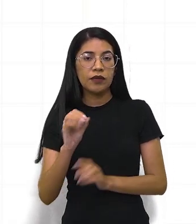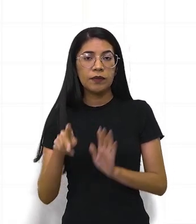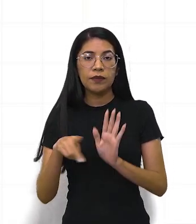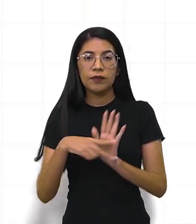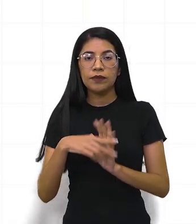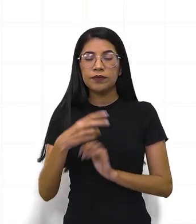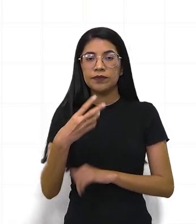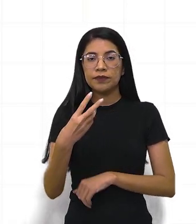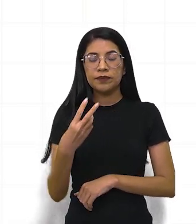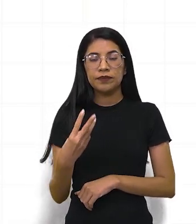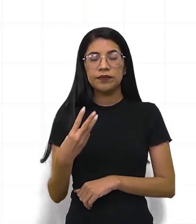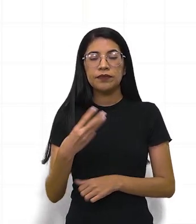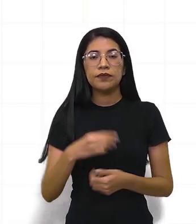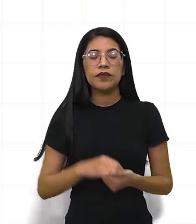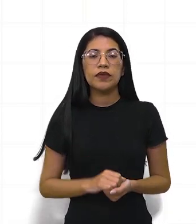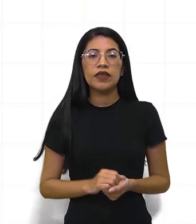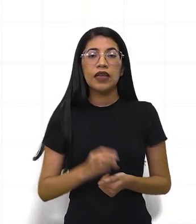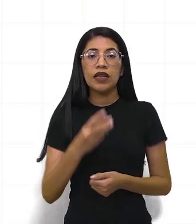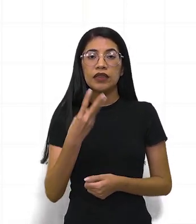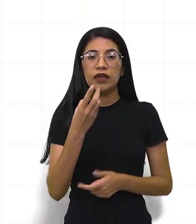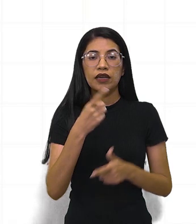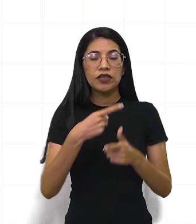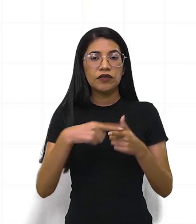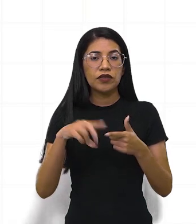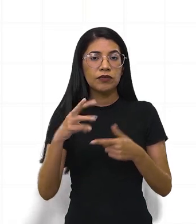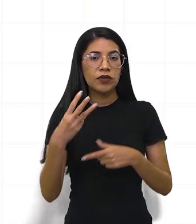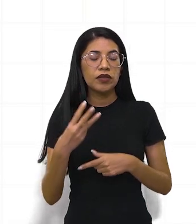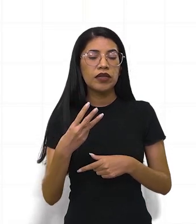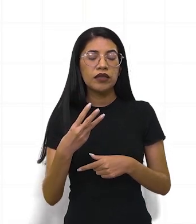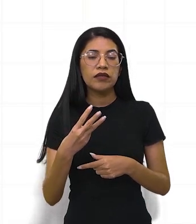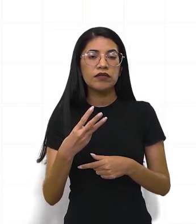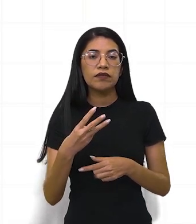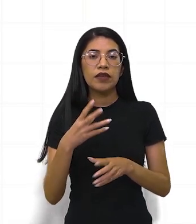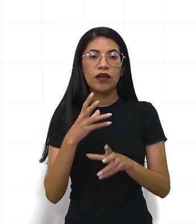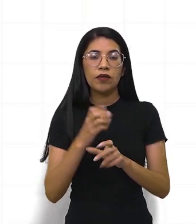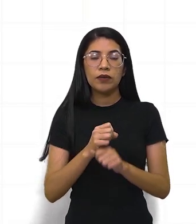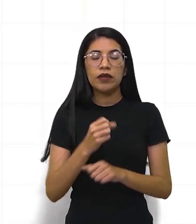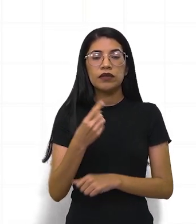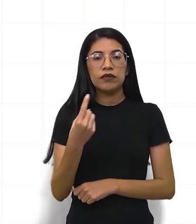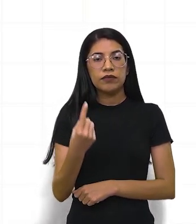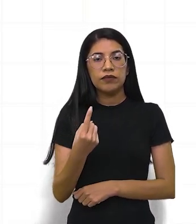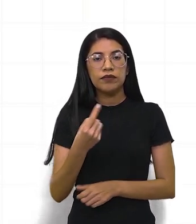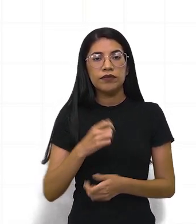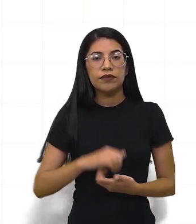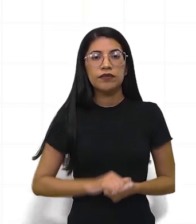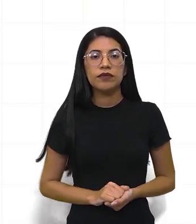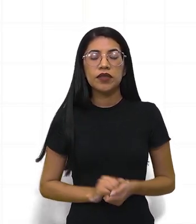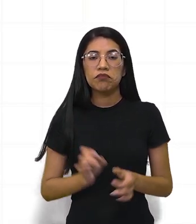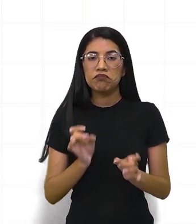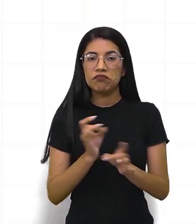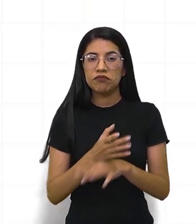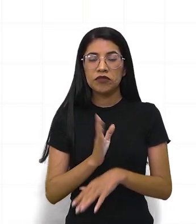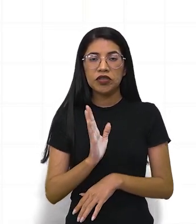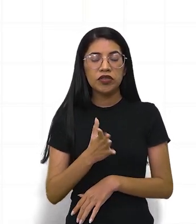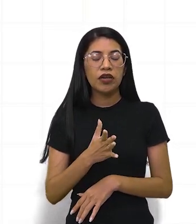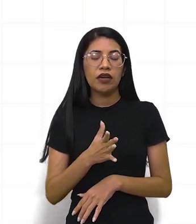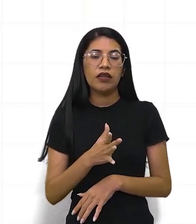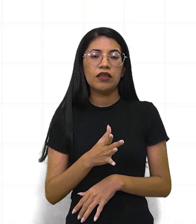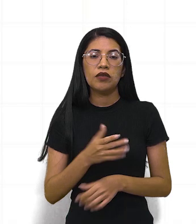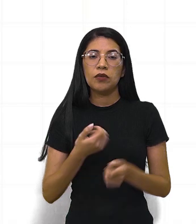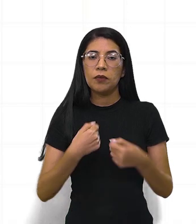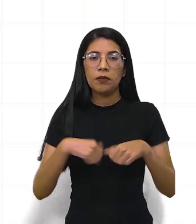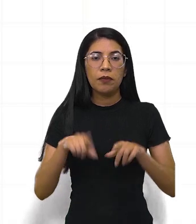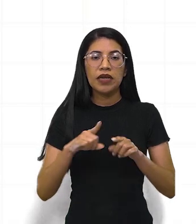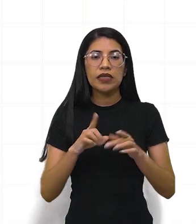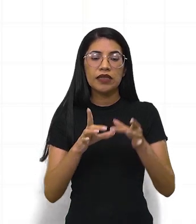3. 3 é divisível por 3? É. 3 dividido por 3 é 1. Então pronto, ó, nem precisei fazer a